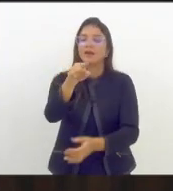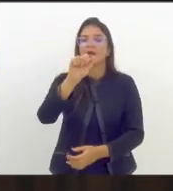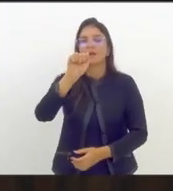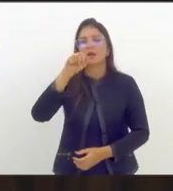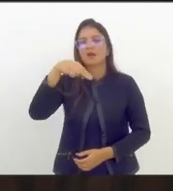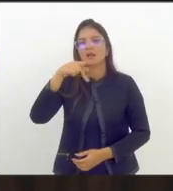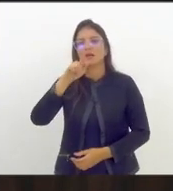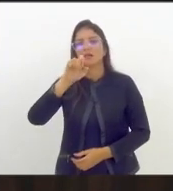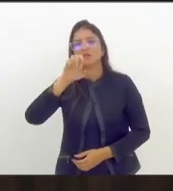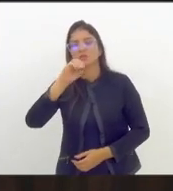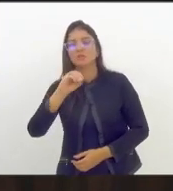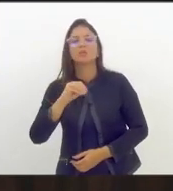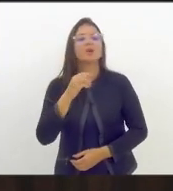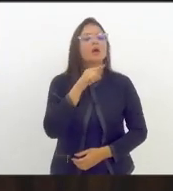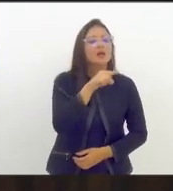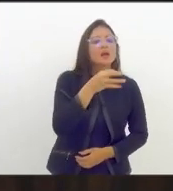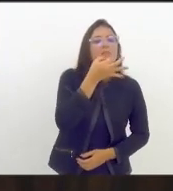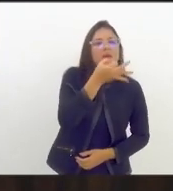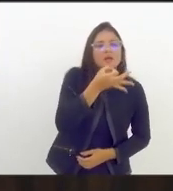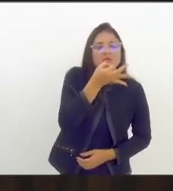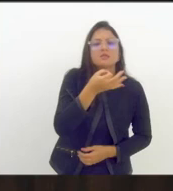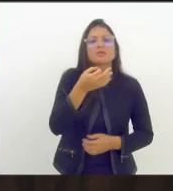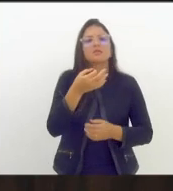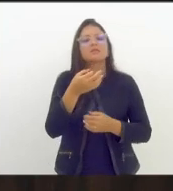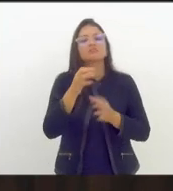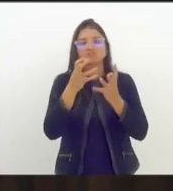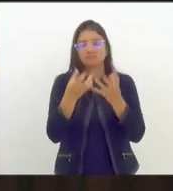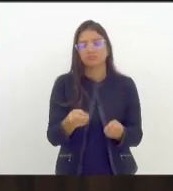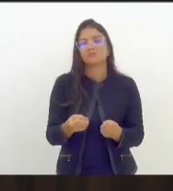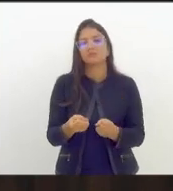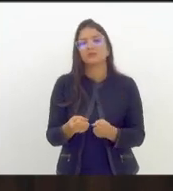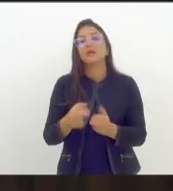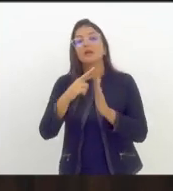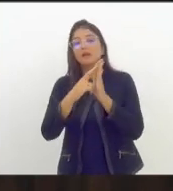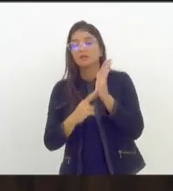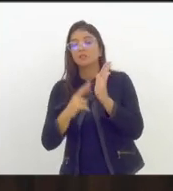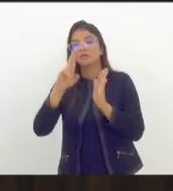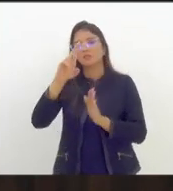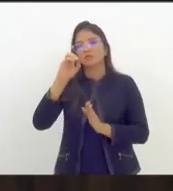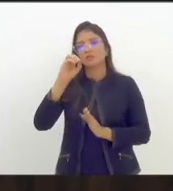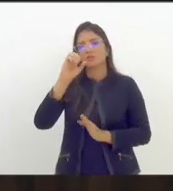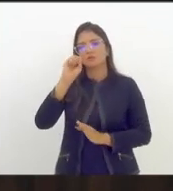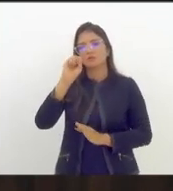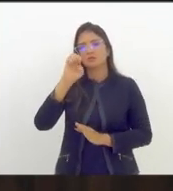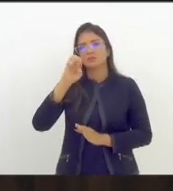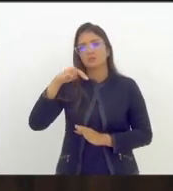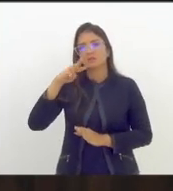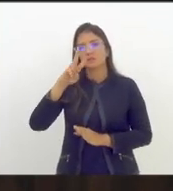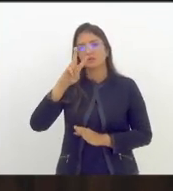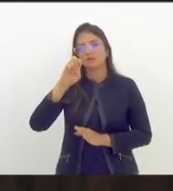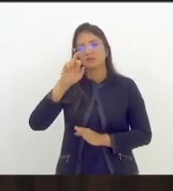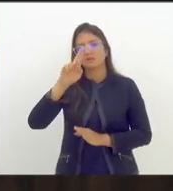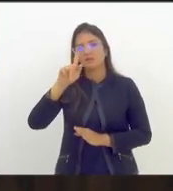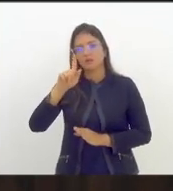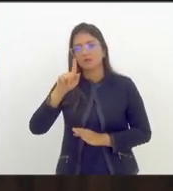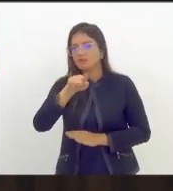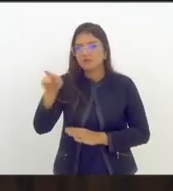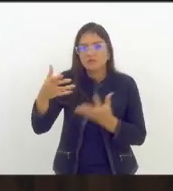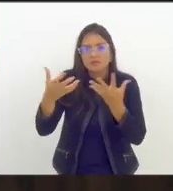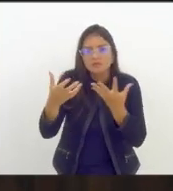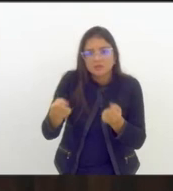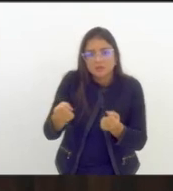Proposições Externas é favorável. Relator, deputado Rosenberg Reis. Em discussão. Não havendo quem queira discutir, encerrada a discussão,